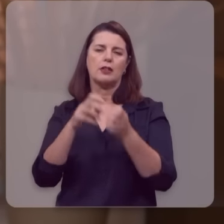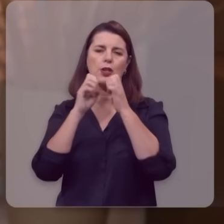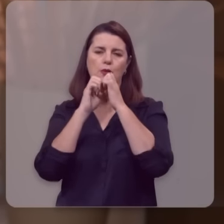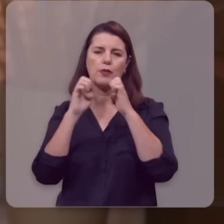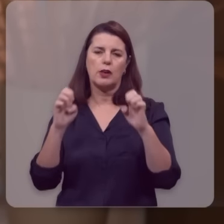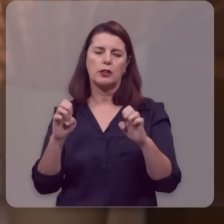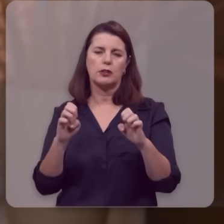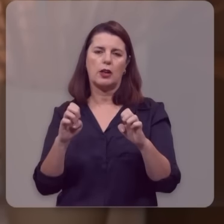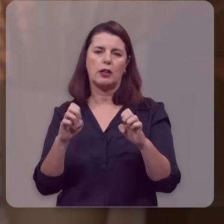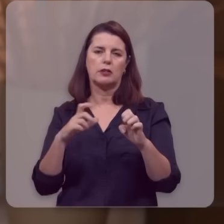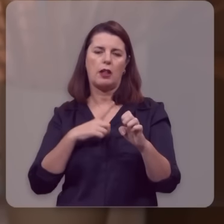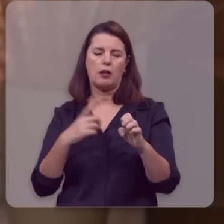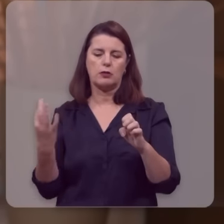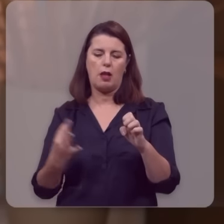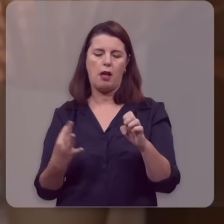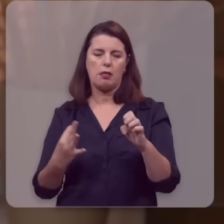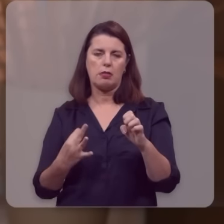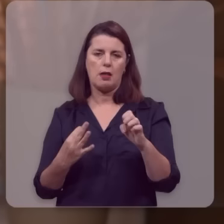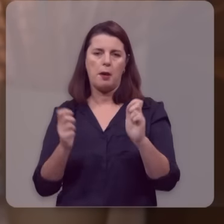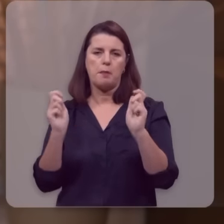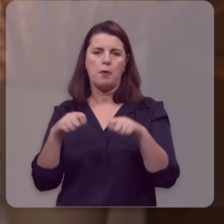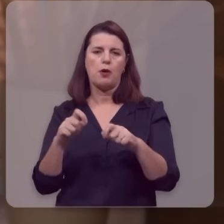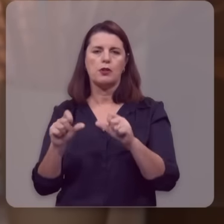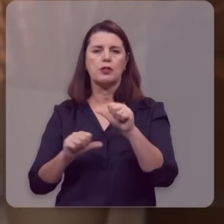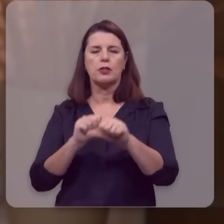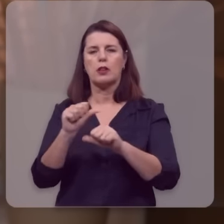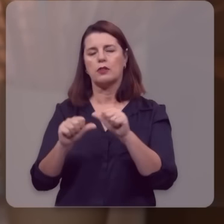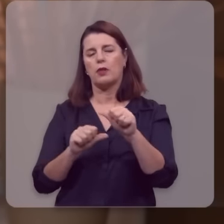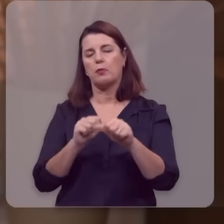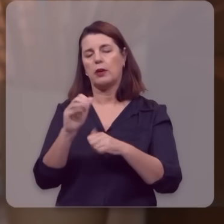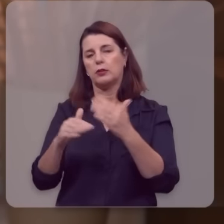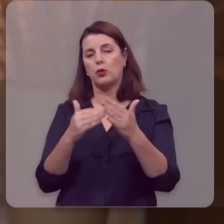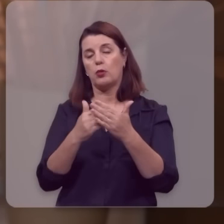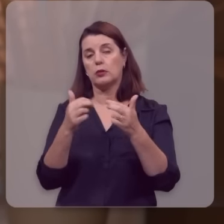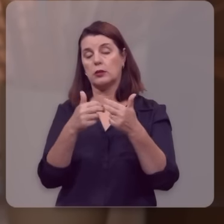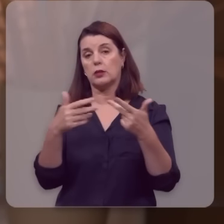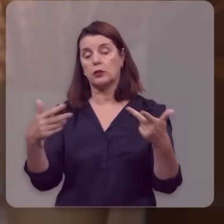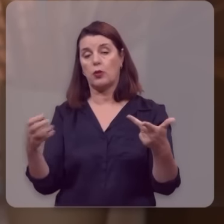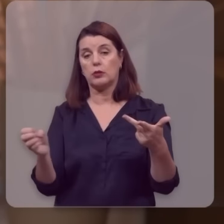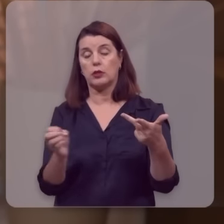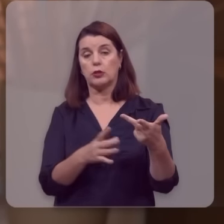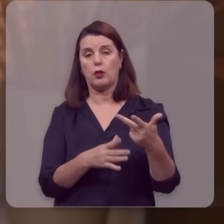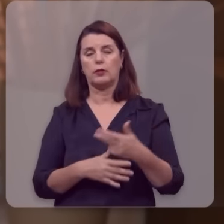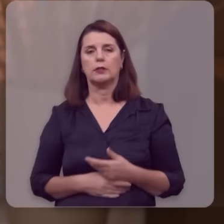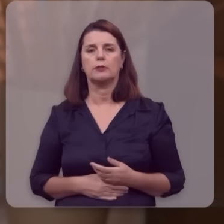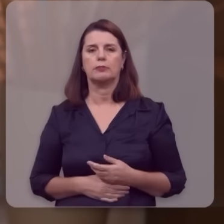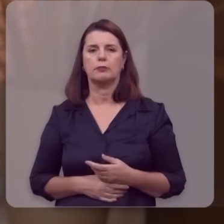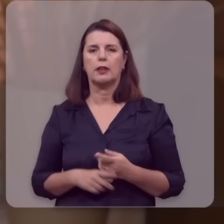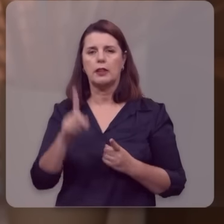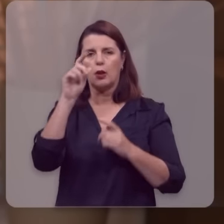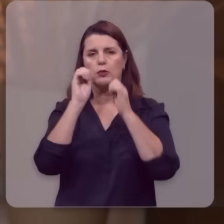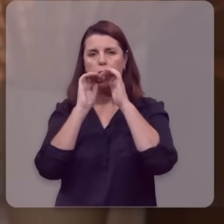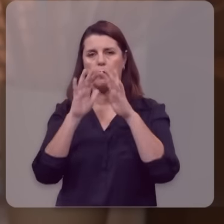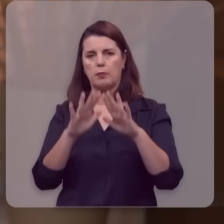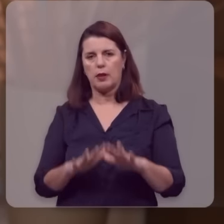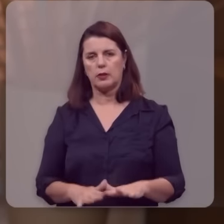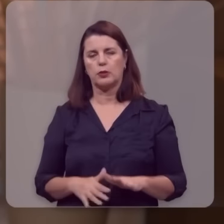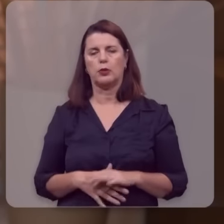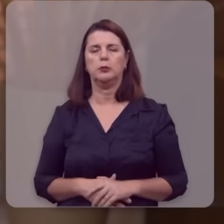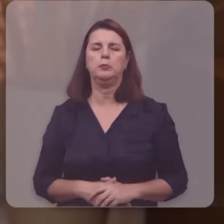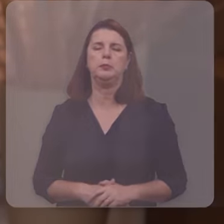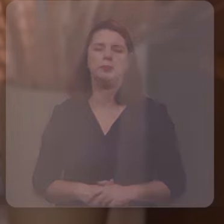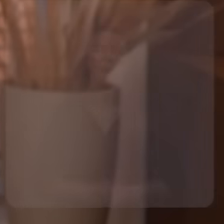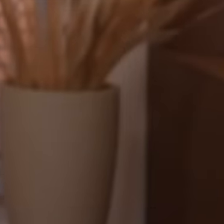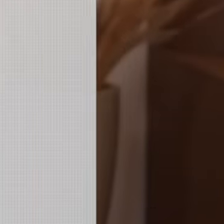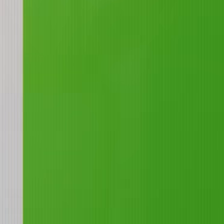evangelho que eu tenho convicção podem fazer novas todas as coisas na sua vida que Deus te abençoe